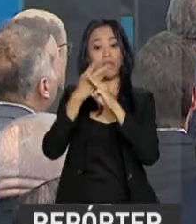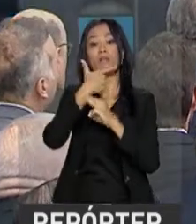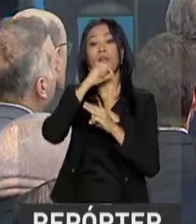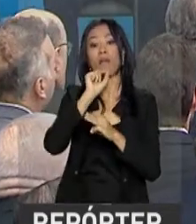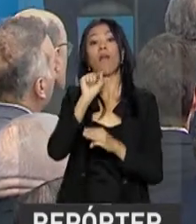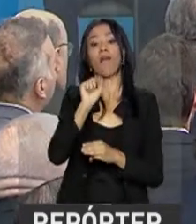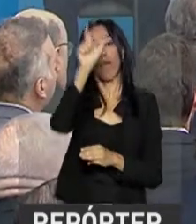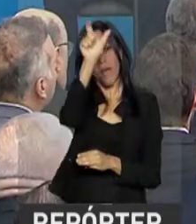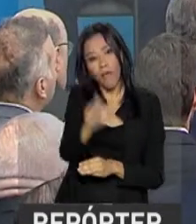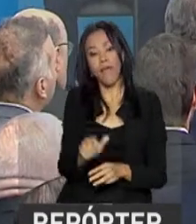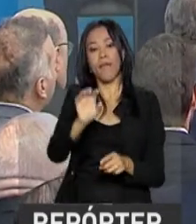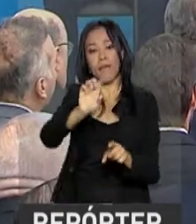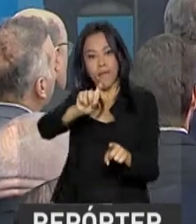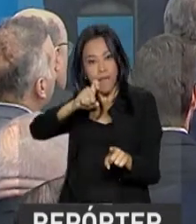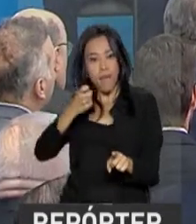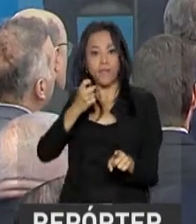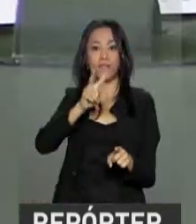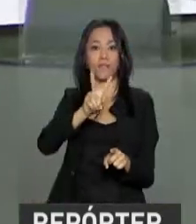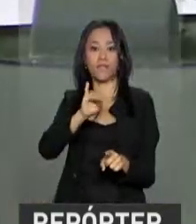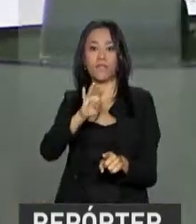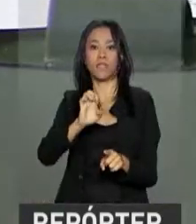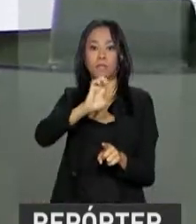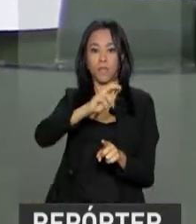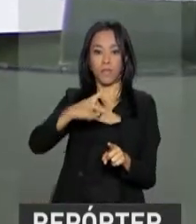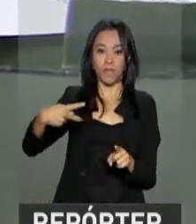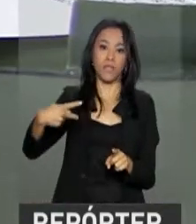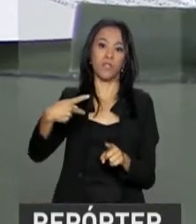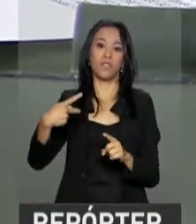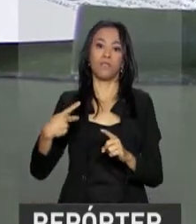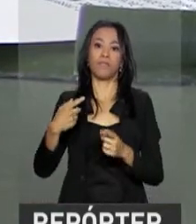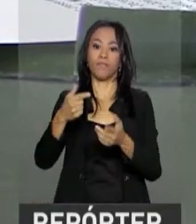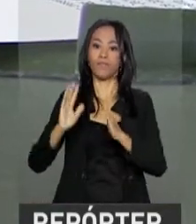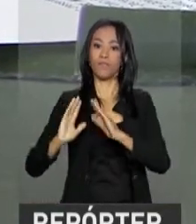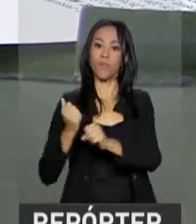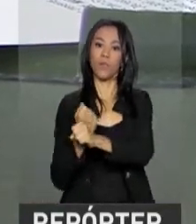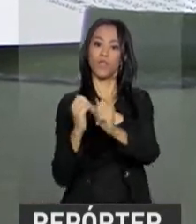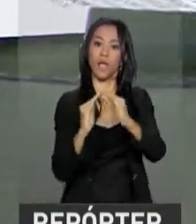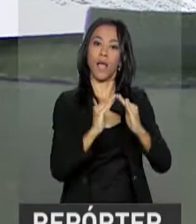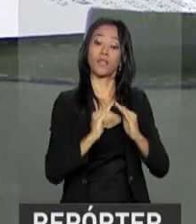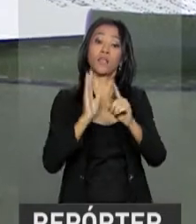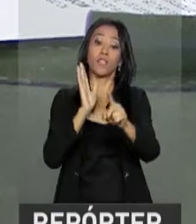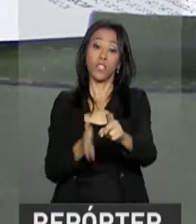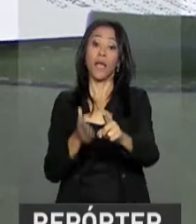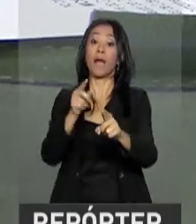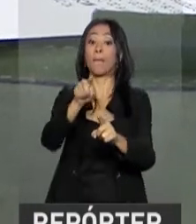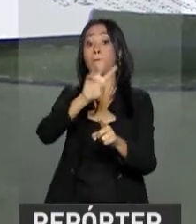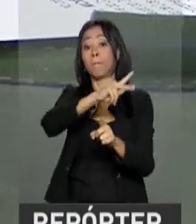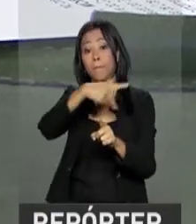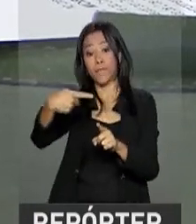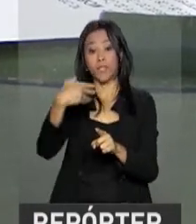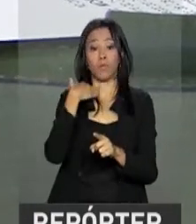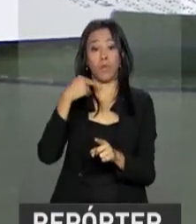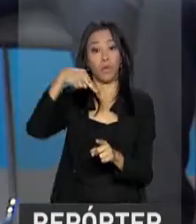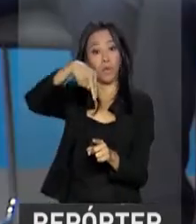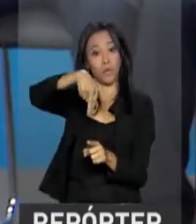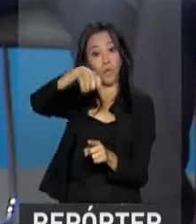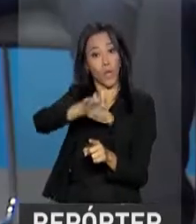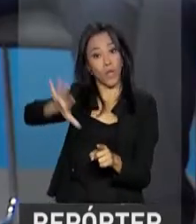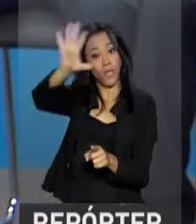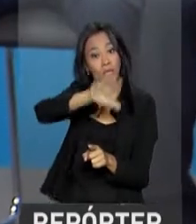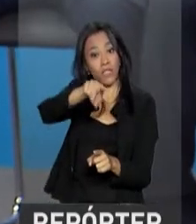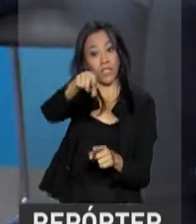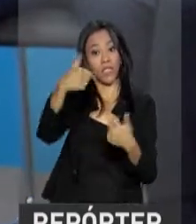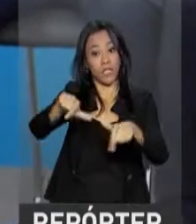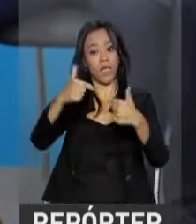o ex-vice-presidente de habitação, Nelson Antônio de Souza. Ele já foi presidente do Banco do Nordeste e trabalha na Caixa